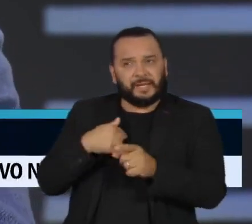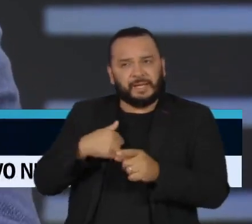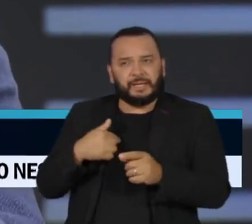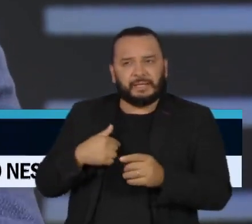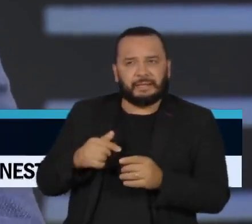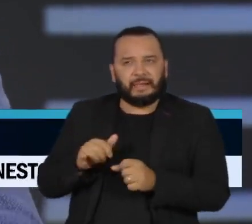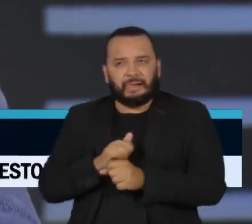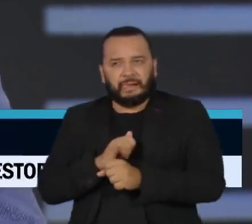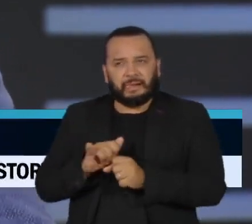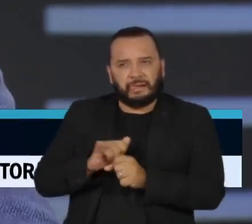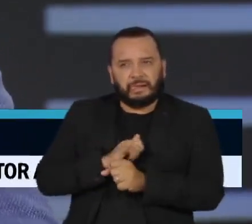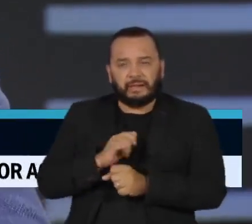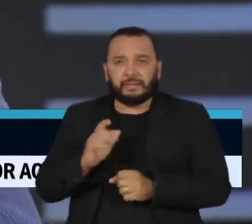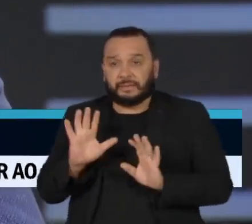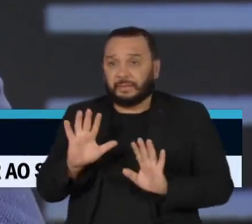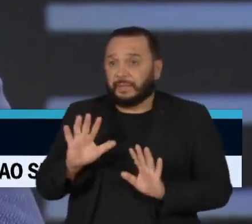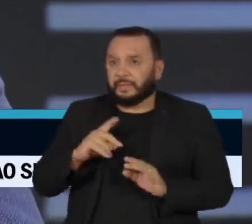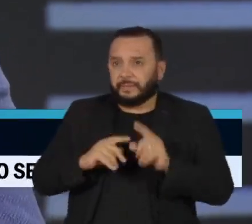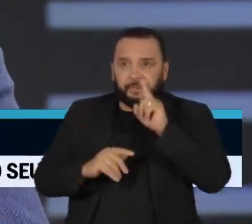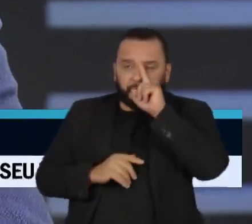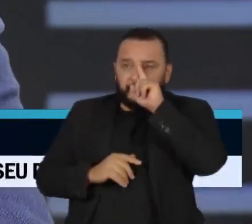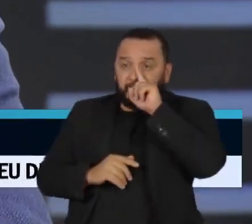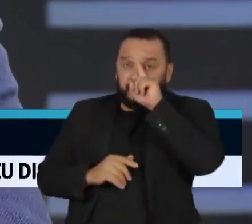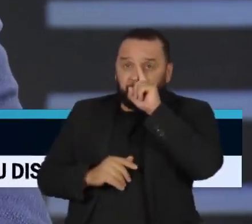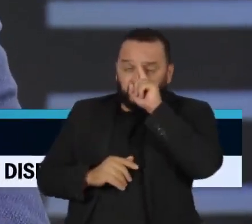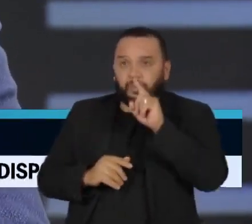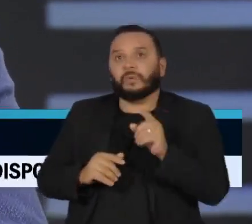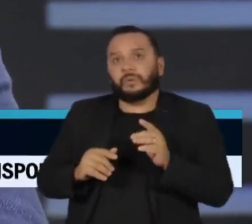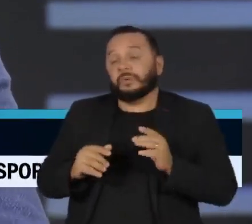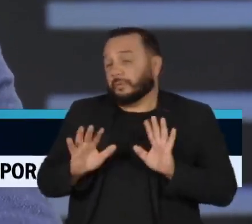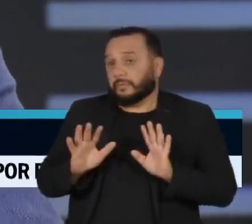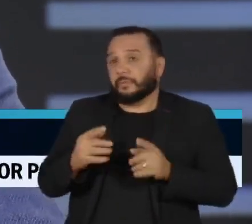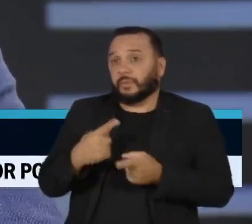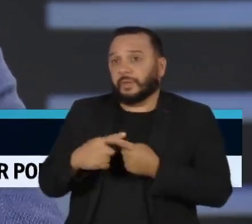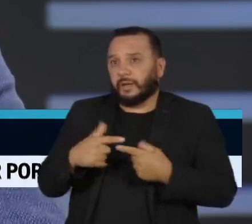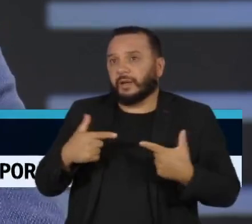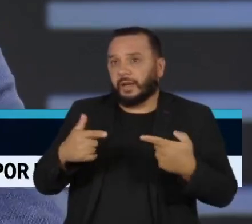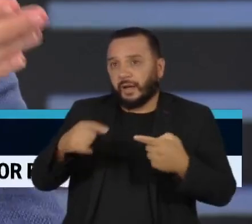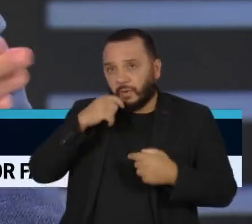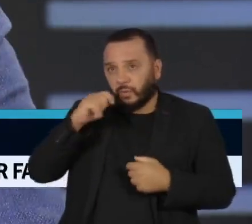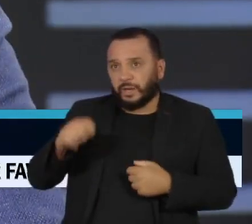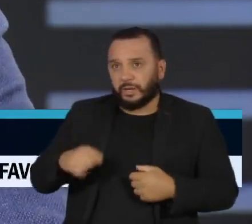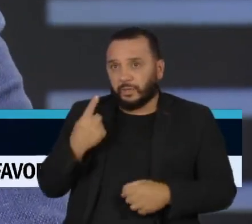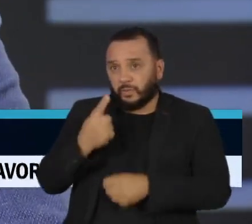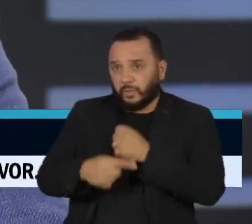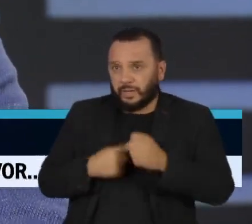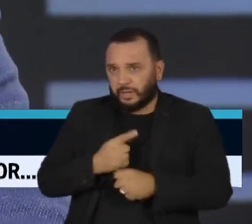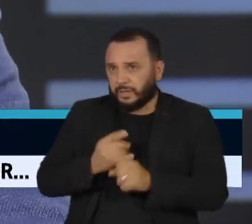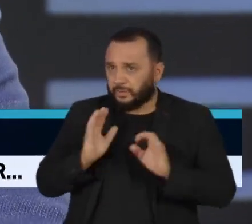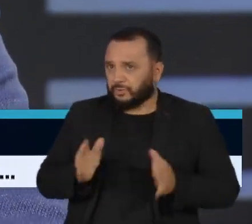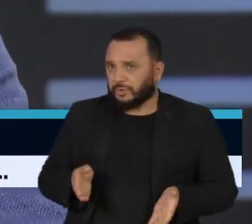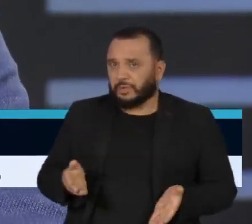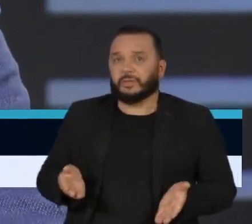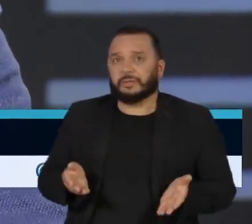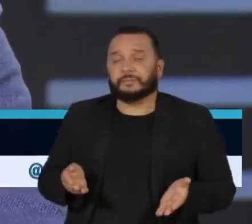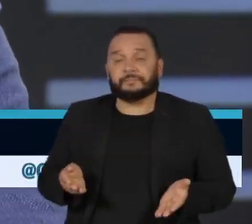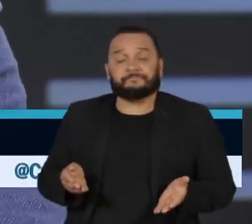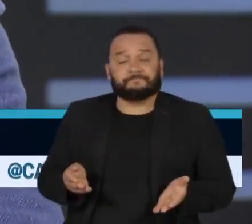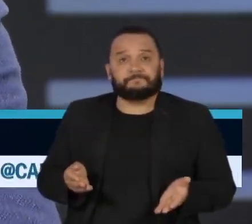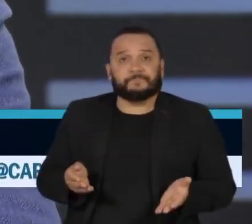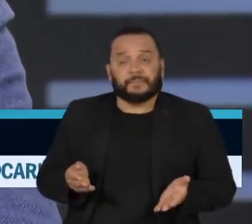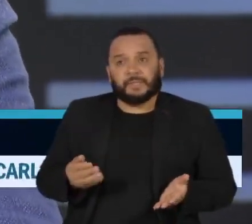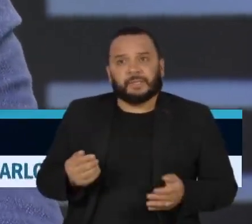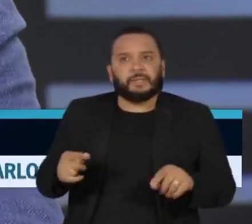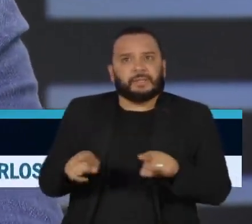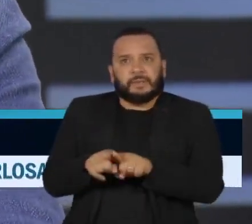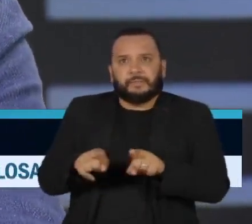instrumento e o perigo essa questão também se estender porque junto com a guerra da Ucrânia que está completando ano como foi dito na reportagem é se